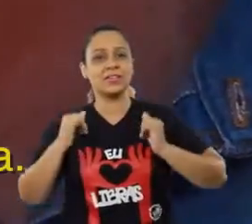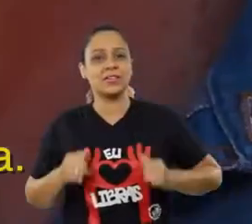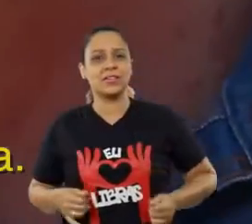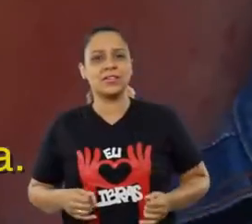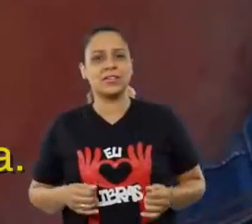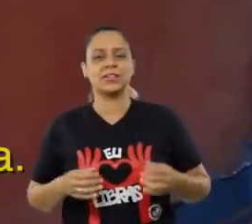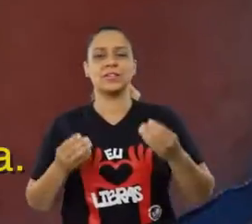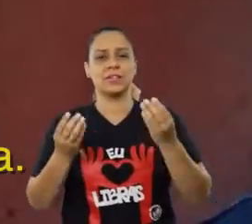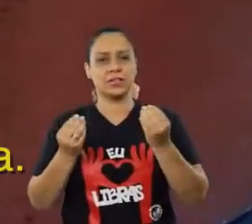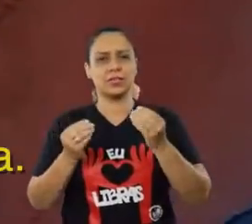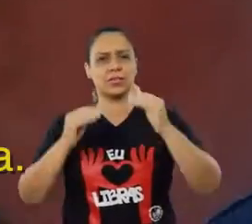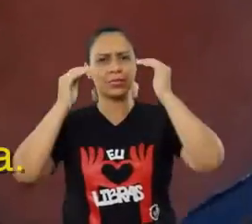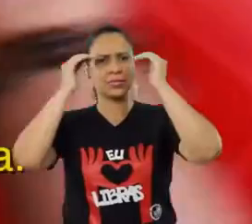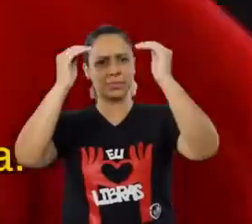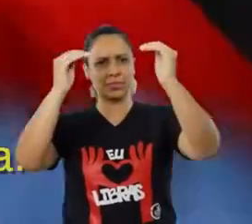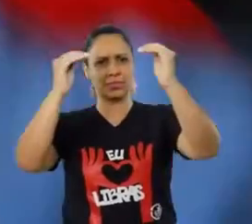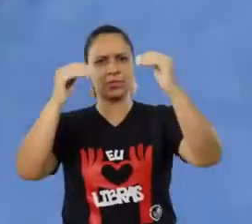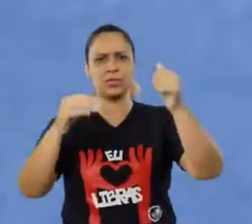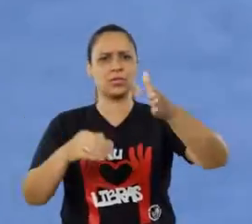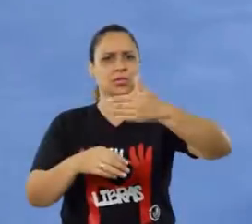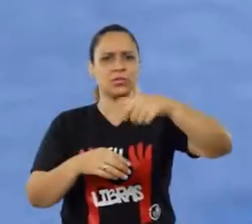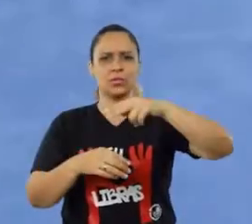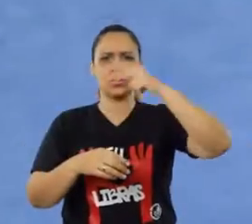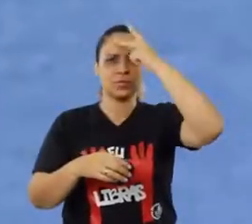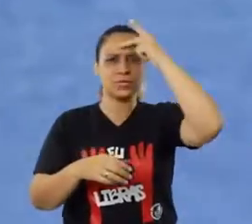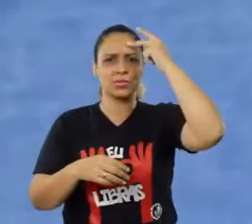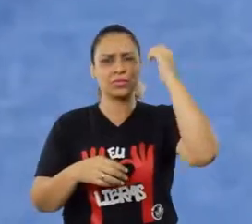respeita à população de araraquara